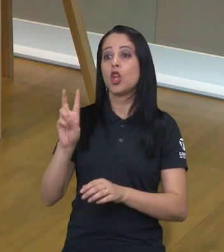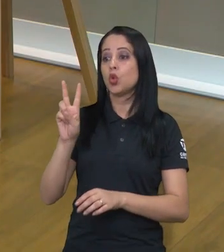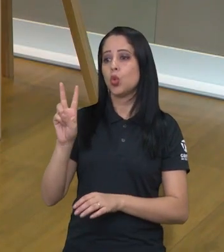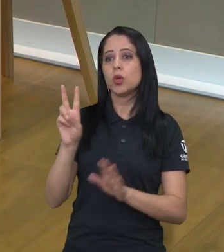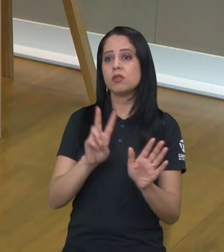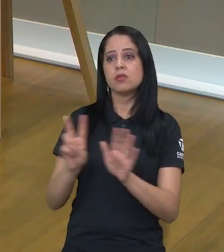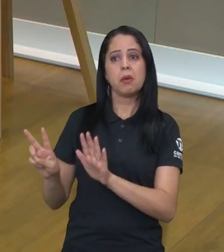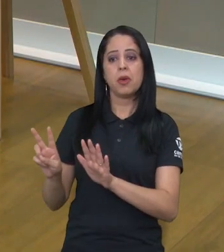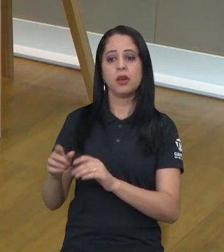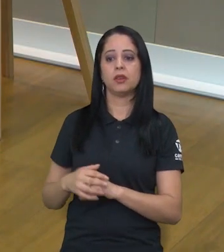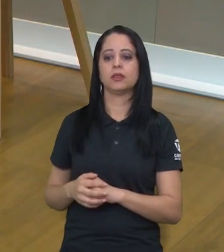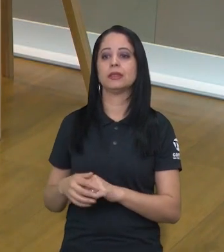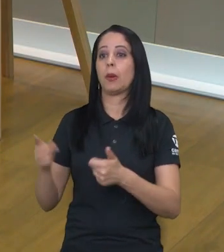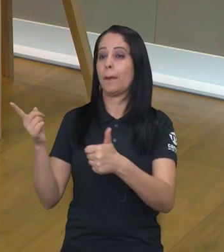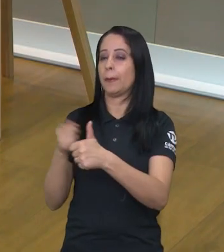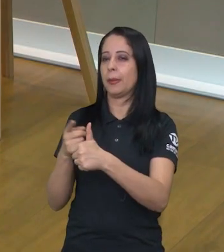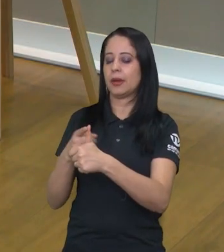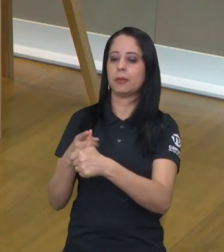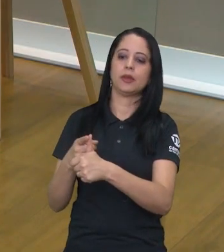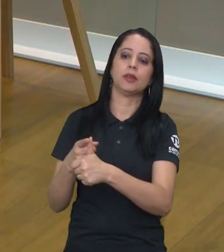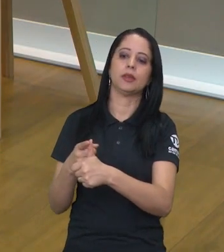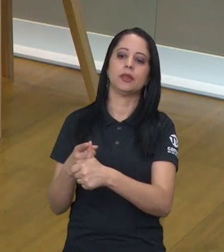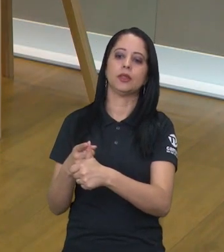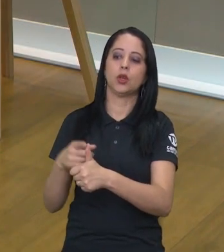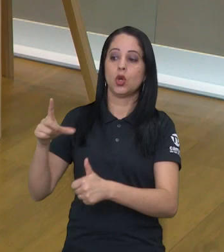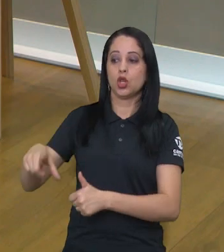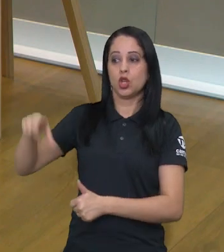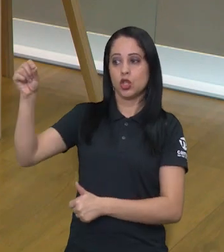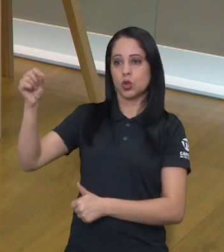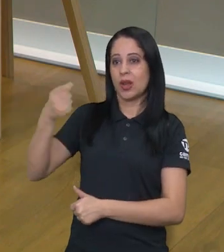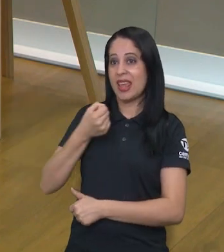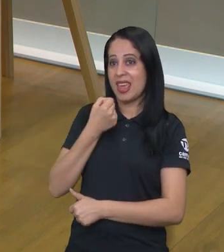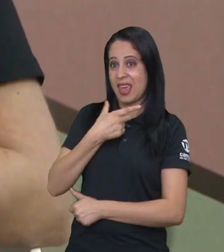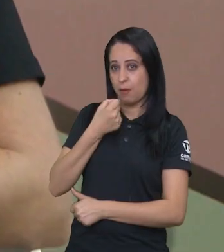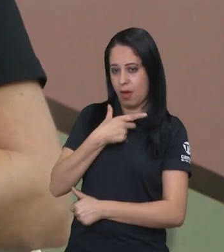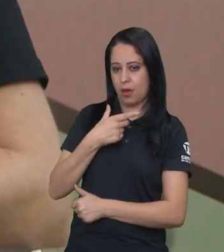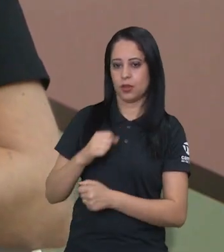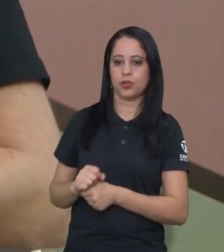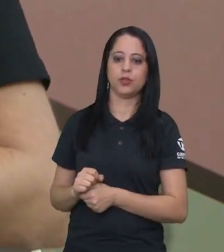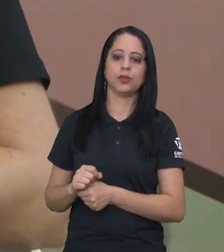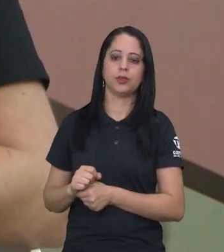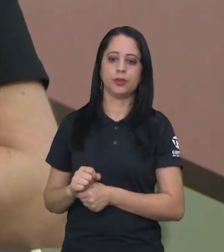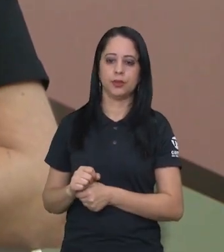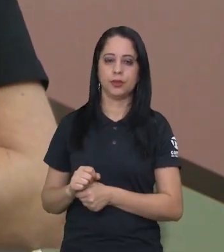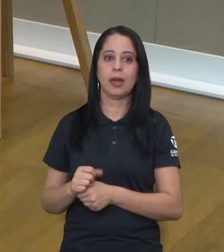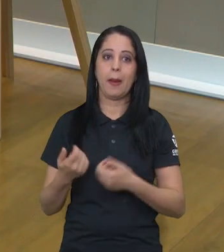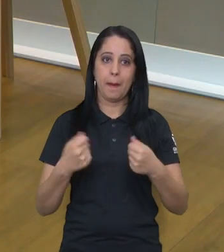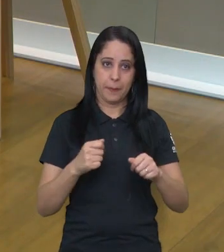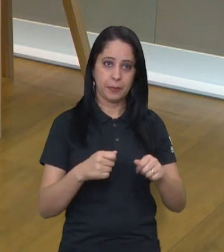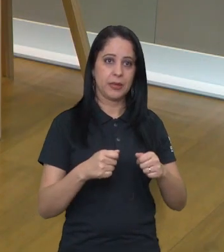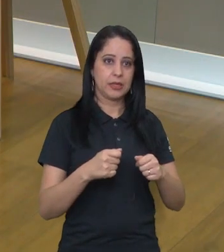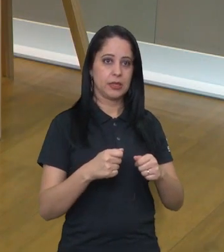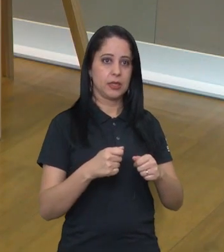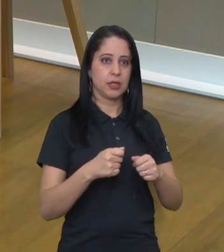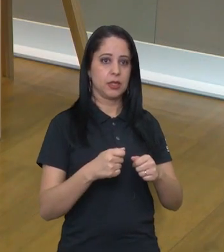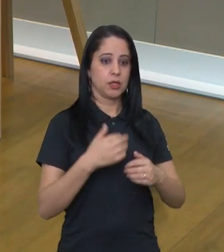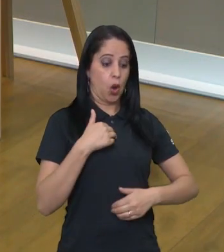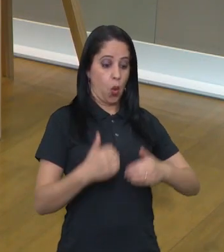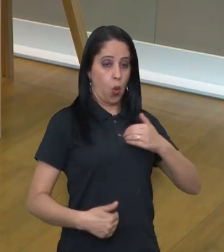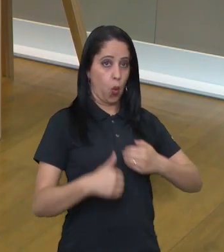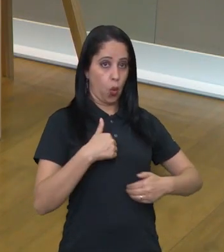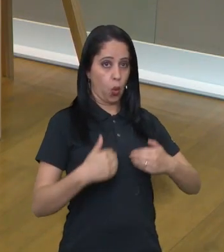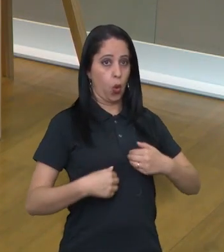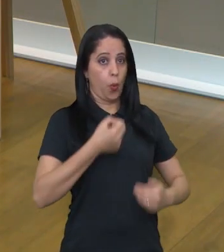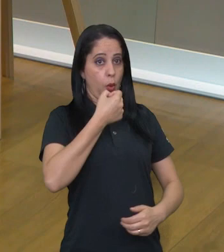Qual que é a primeira coisa que a gente faz? Primeiro, definir a medicação que essa mulher vai usar. né? Ela precisa de um incentivo, então o organismo precisa de um